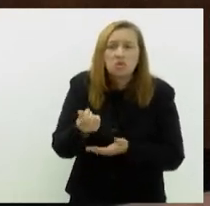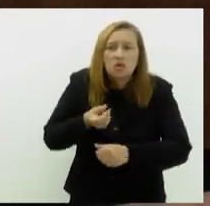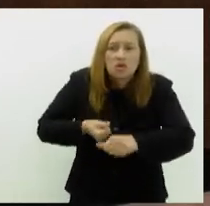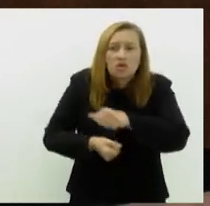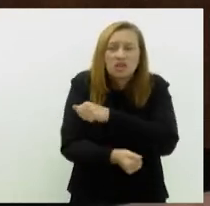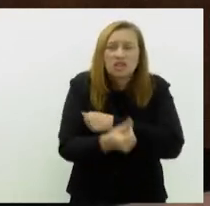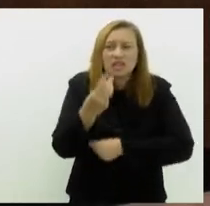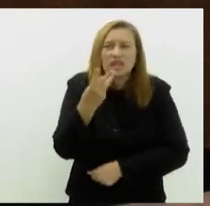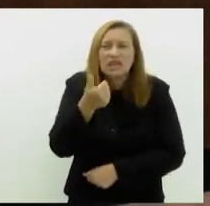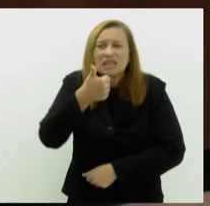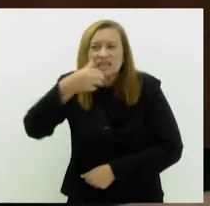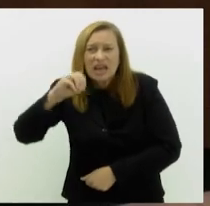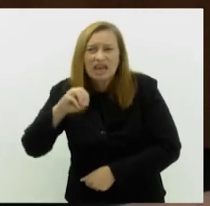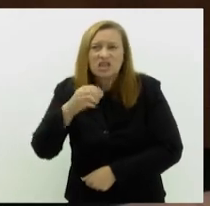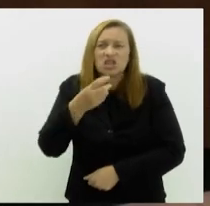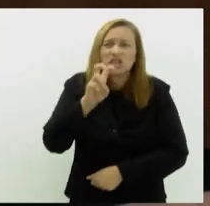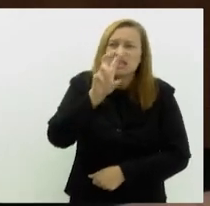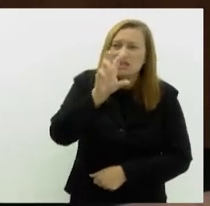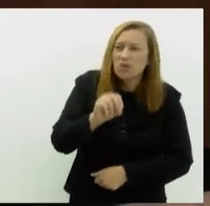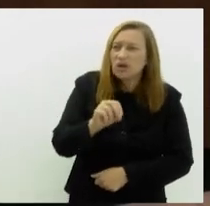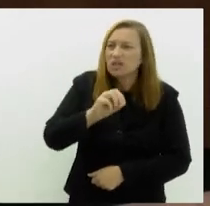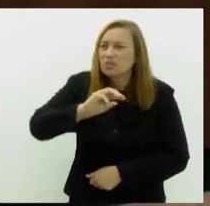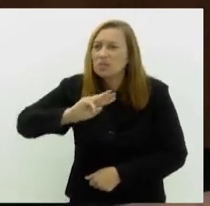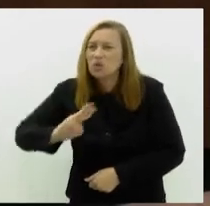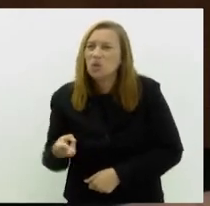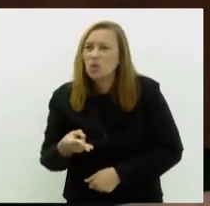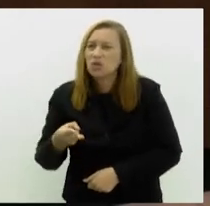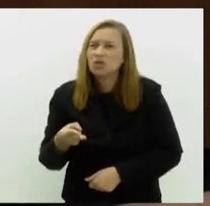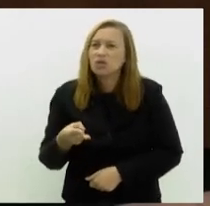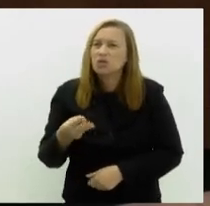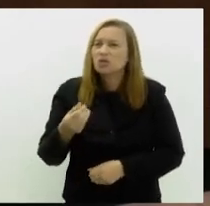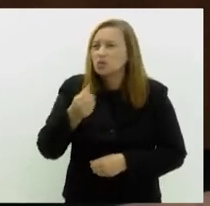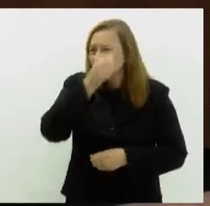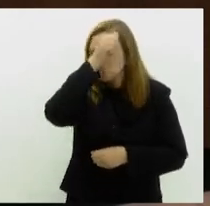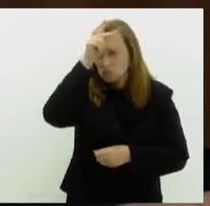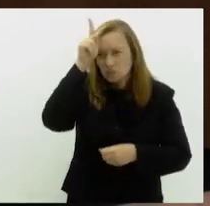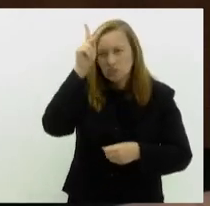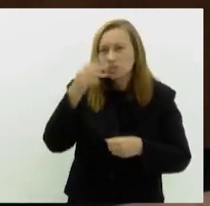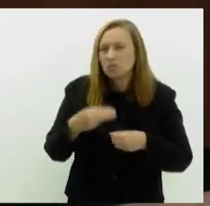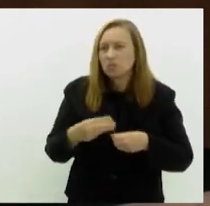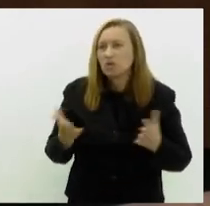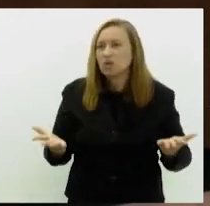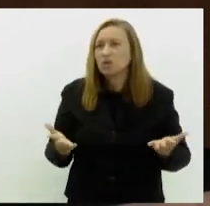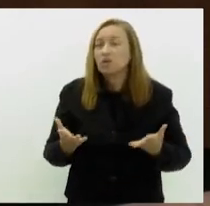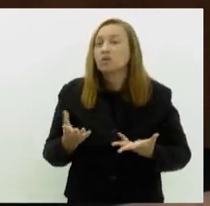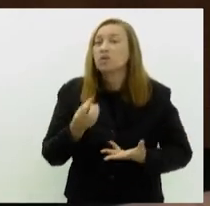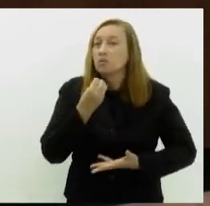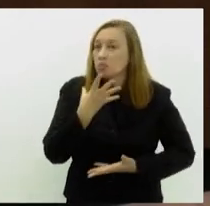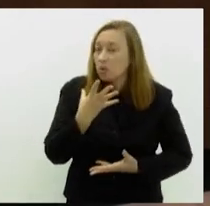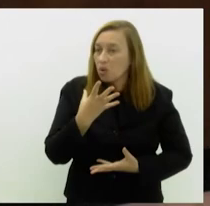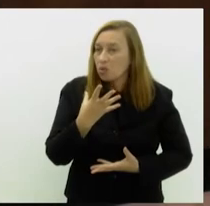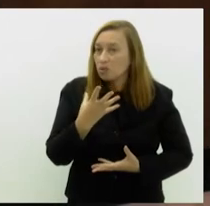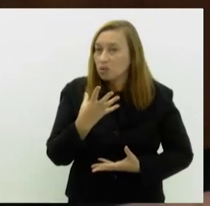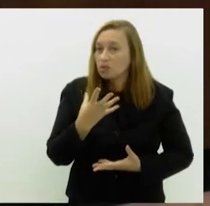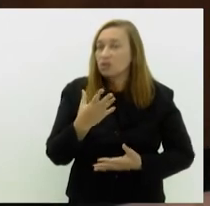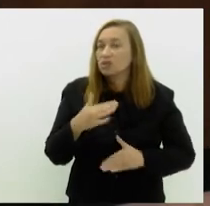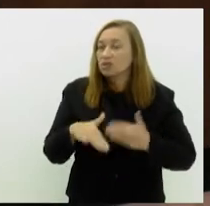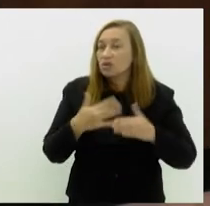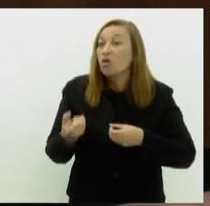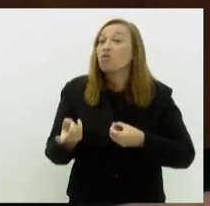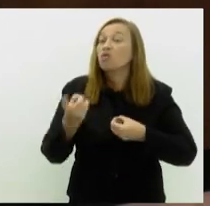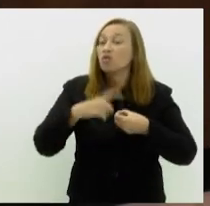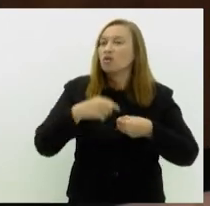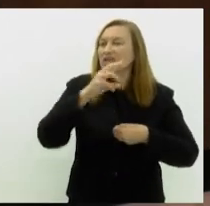do governo ou 50 milhões do município, quando bem aplicado, volta para a população. São